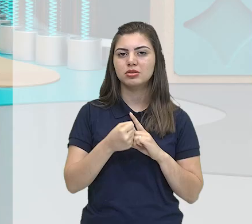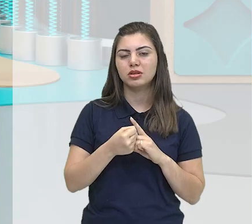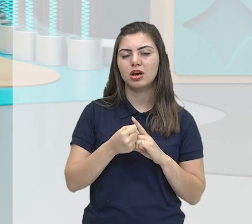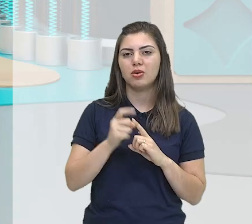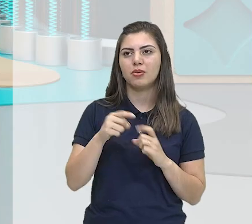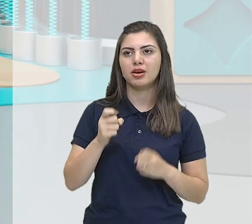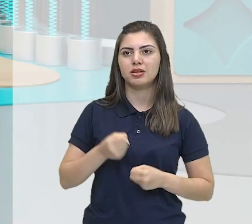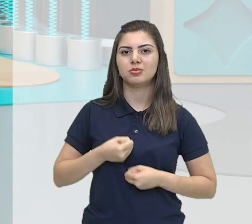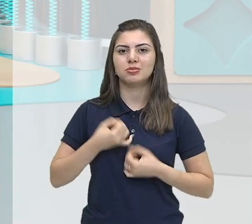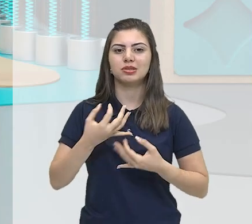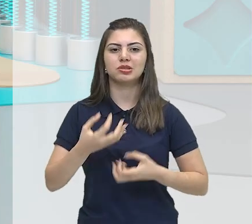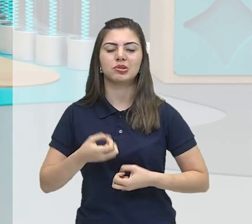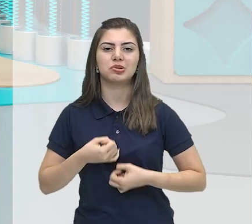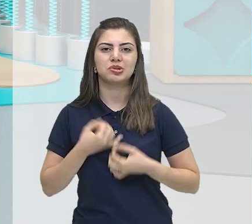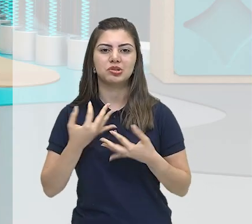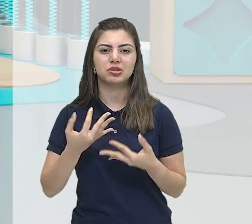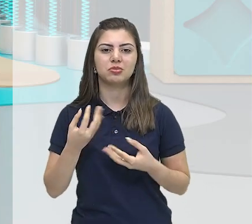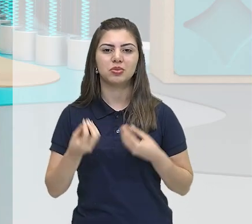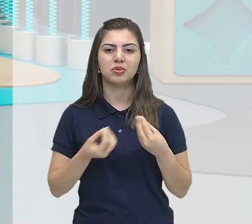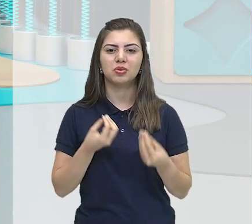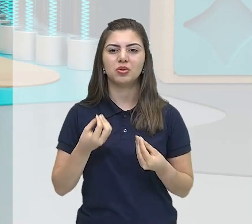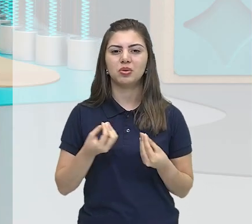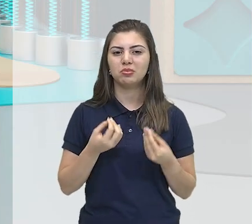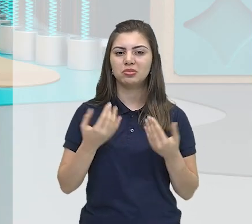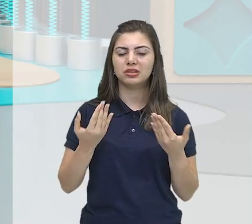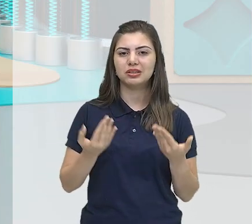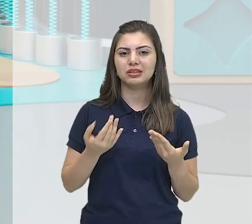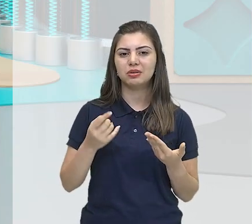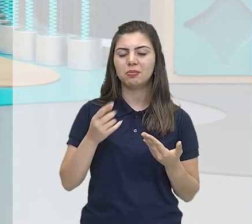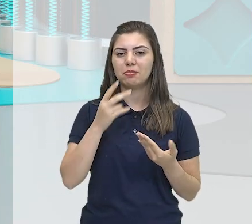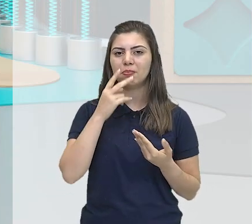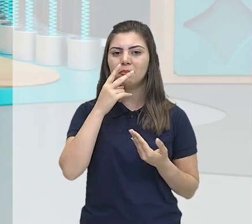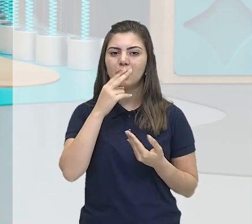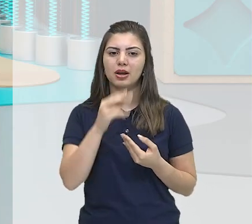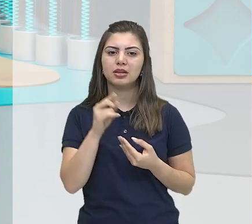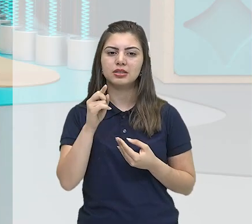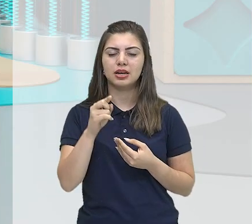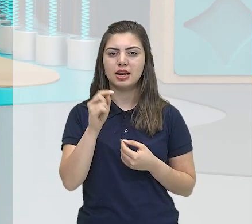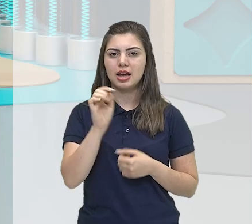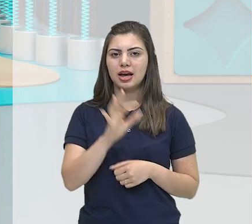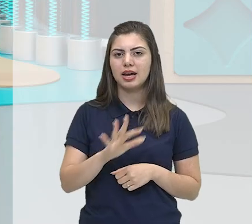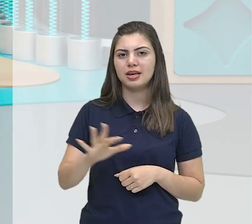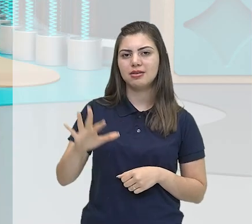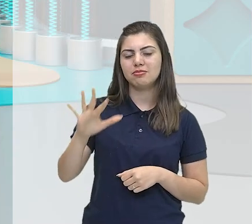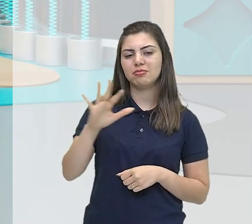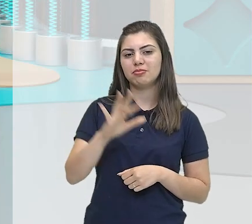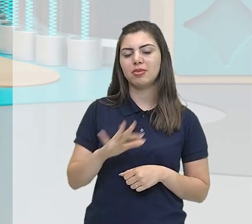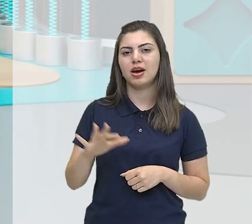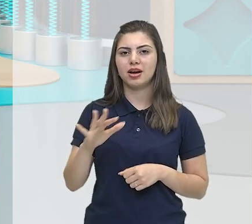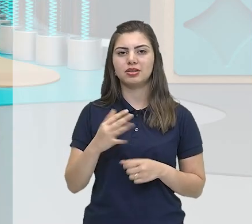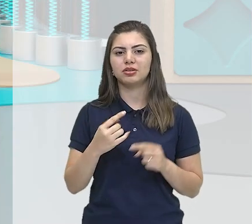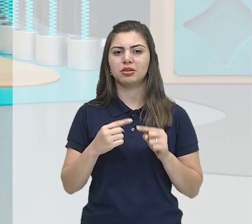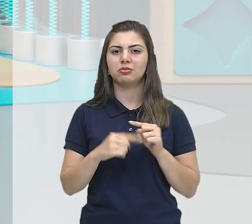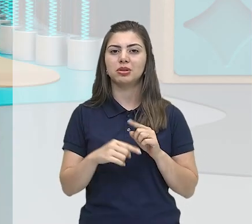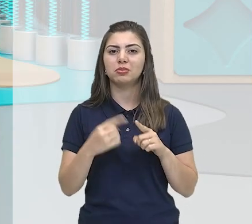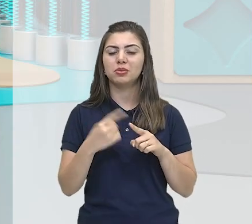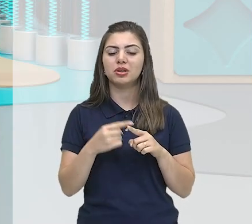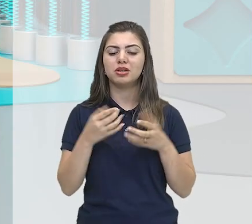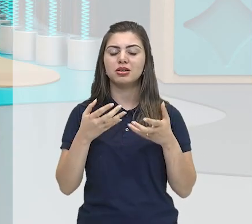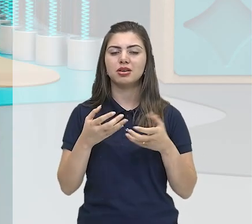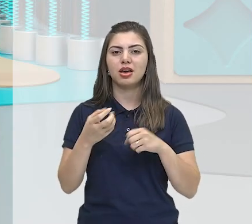mas ele distorce, ele deforma aqui a imagem, porque o que o artista quer é transmitir